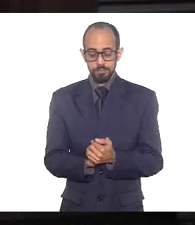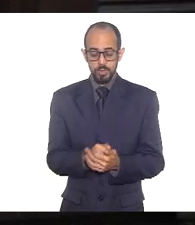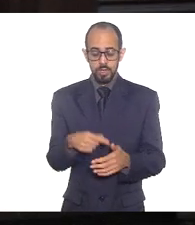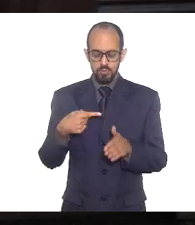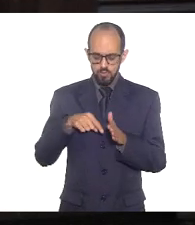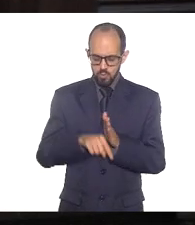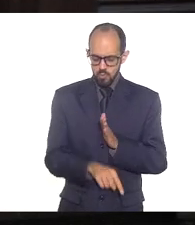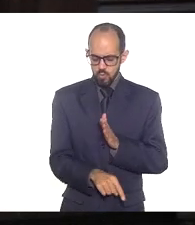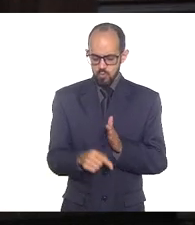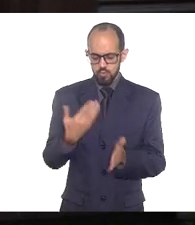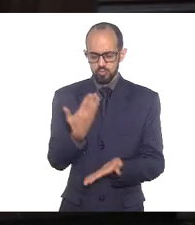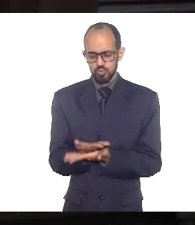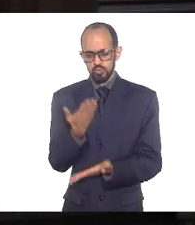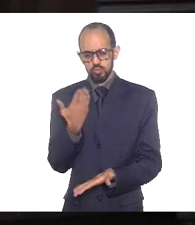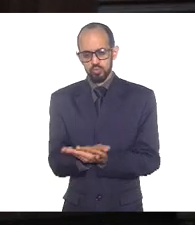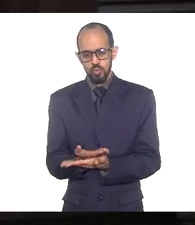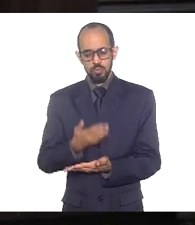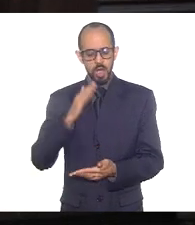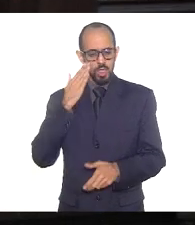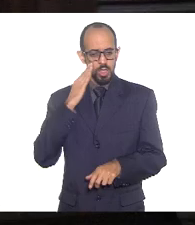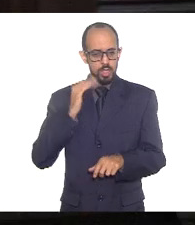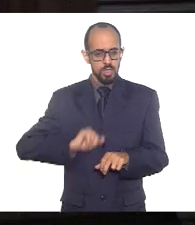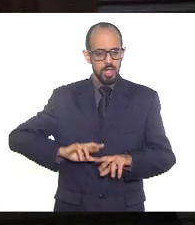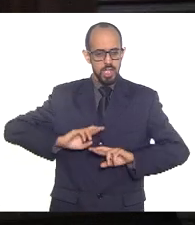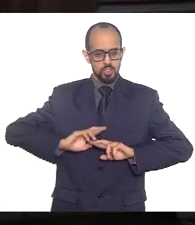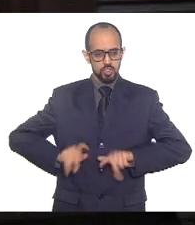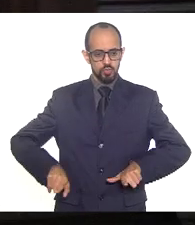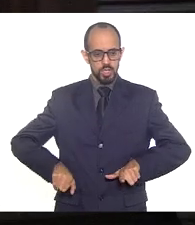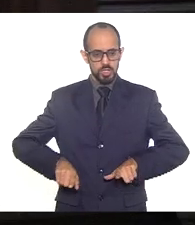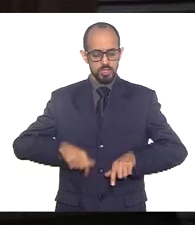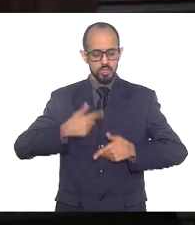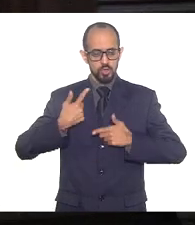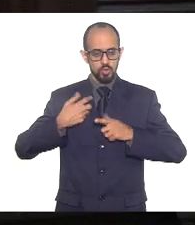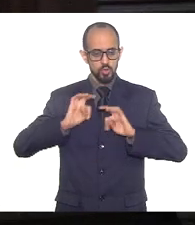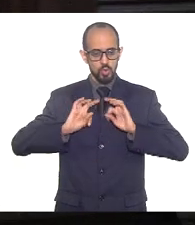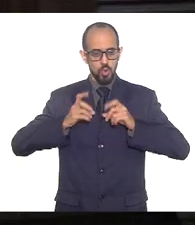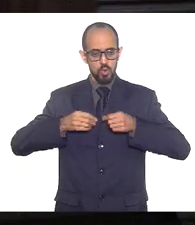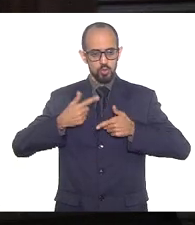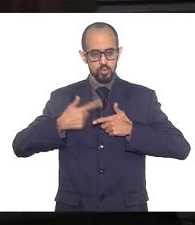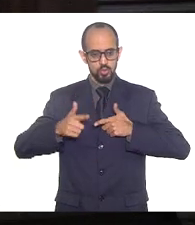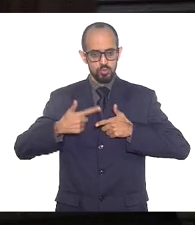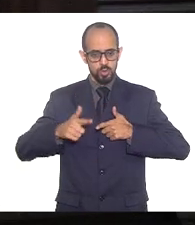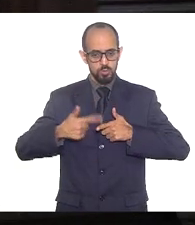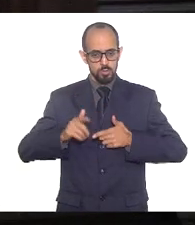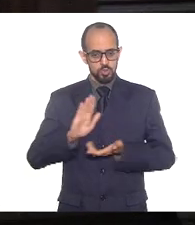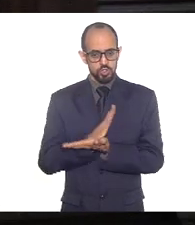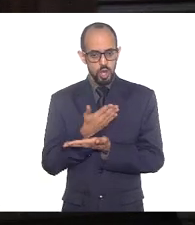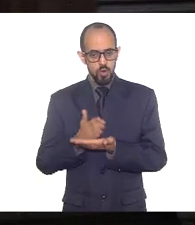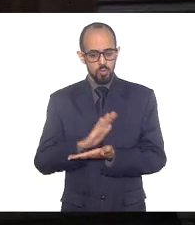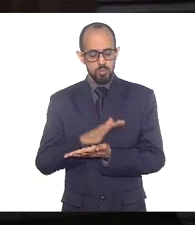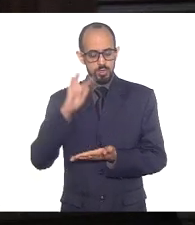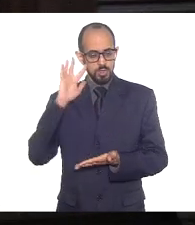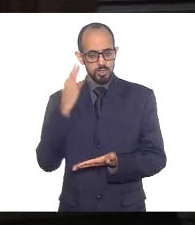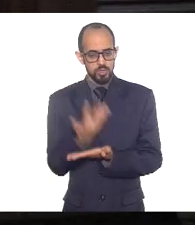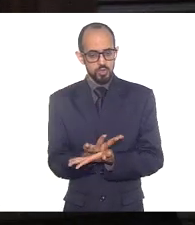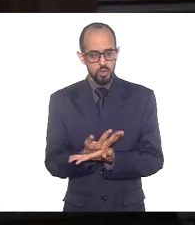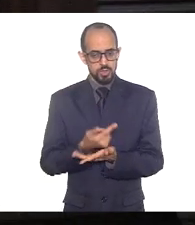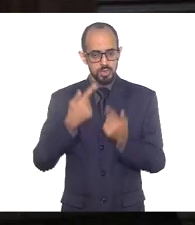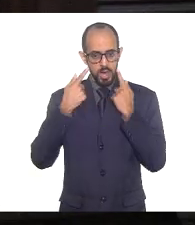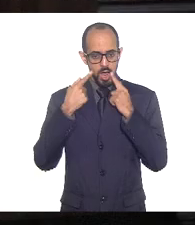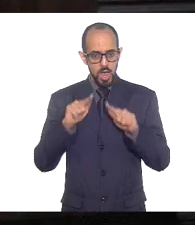para entender as contradições e os problemas decorrentes de algumas decisões as